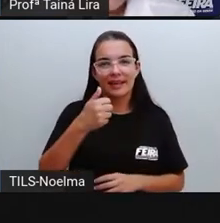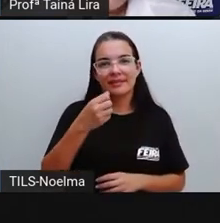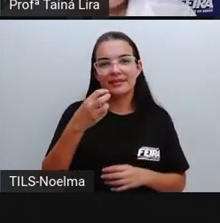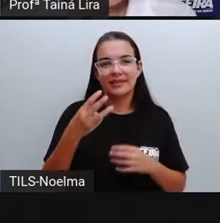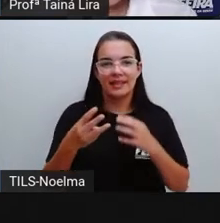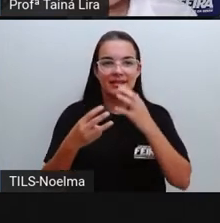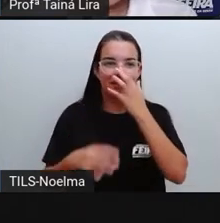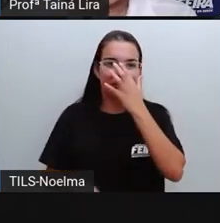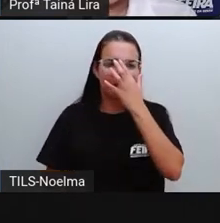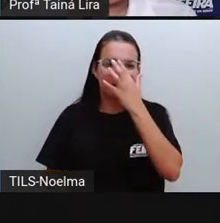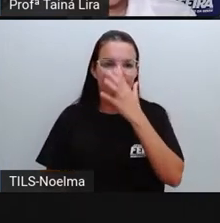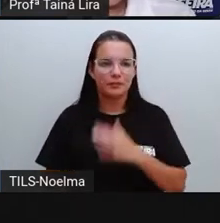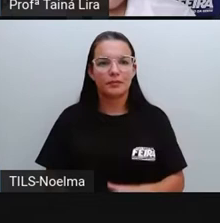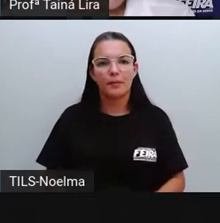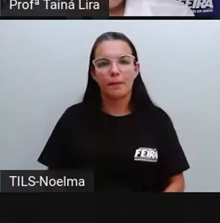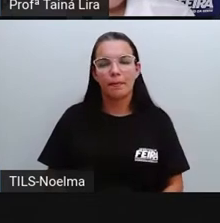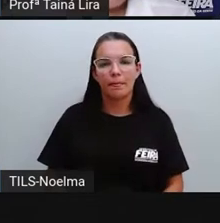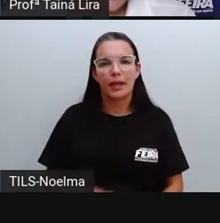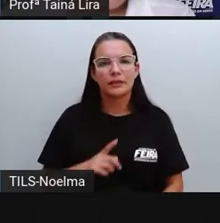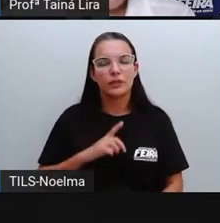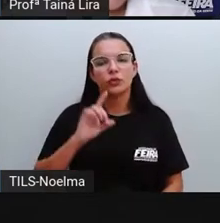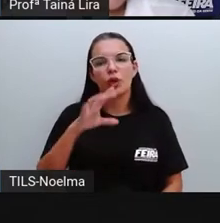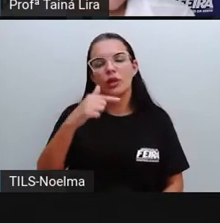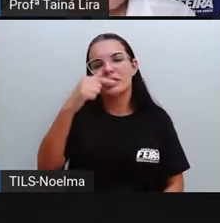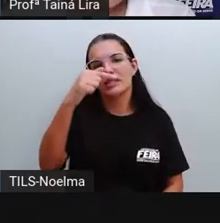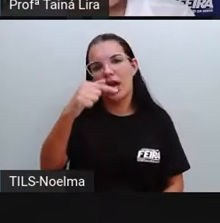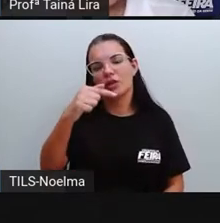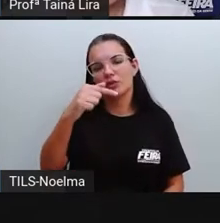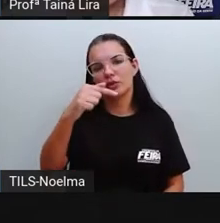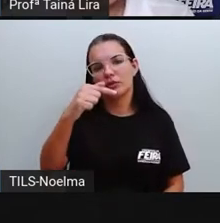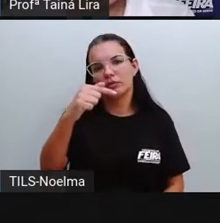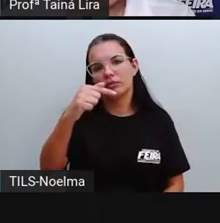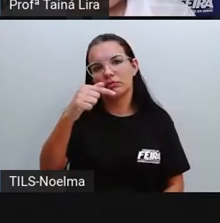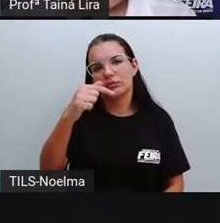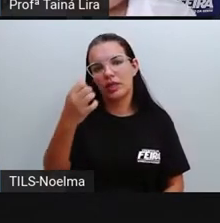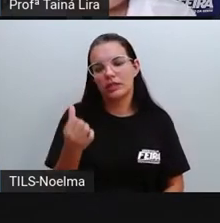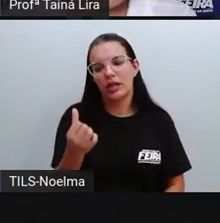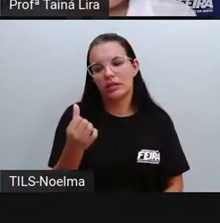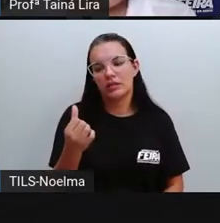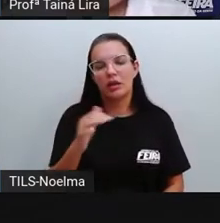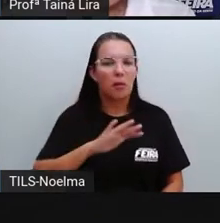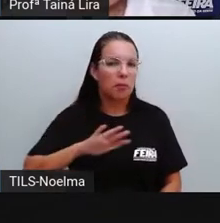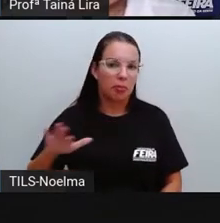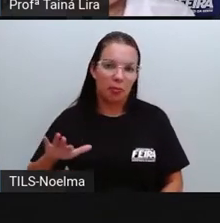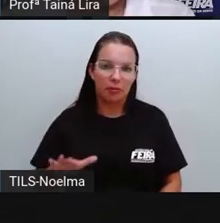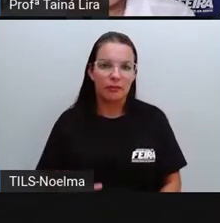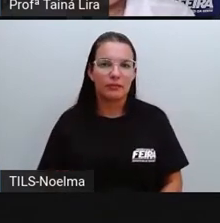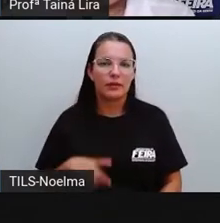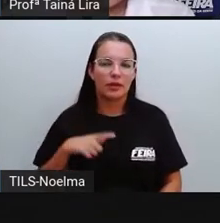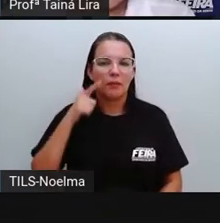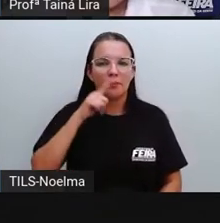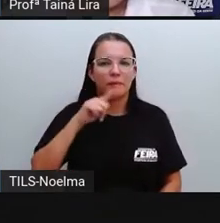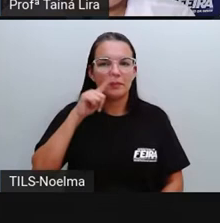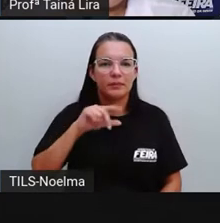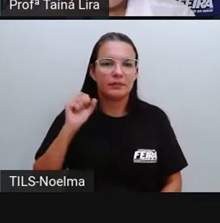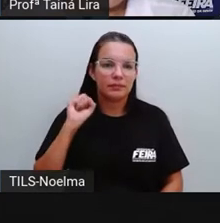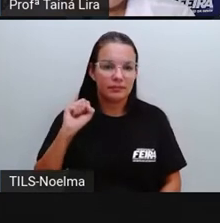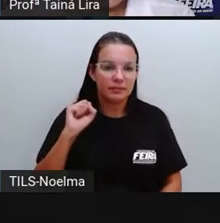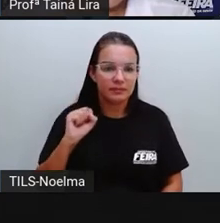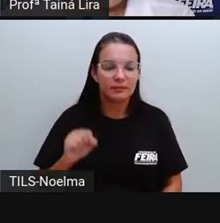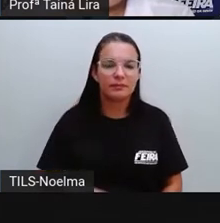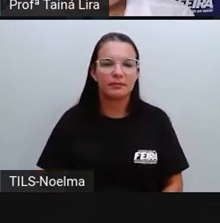né? Que foram as 2 maiores cartas ali que eu consegui tirar, tá